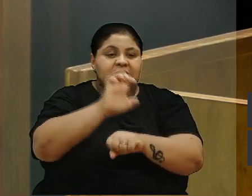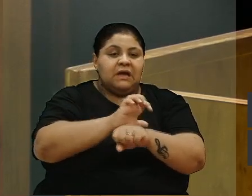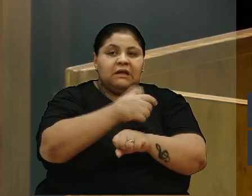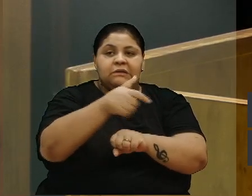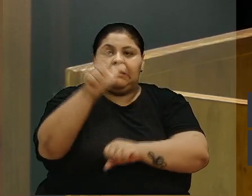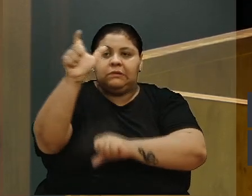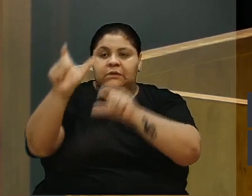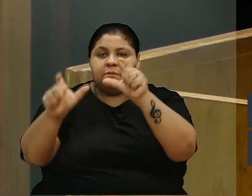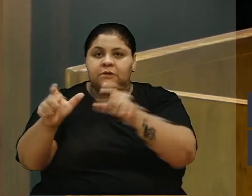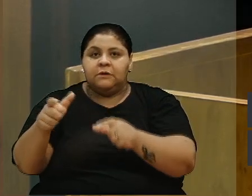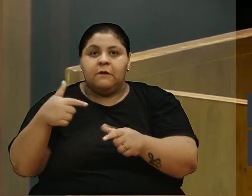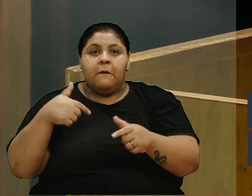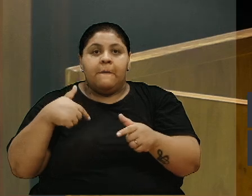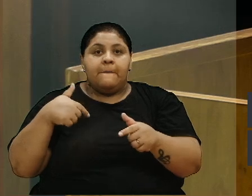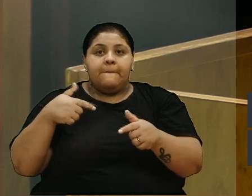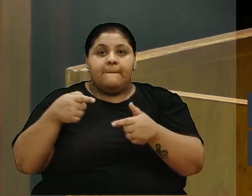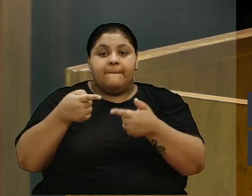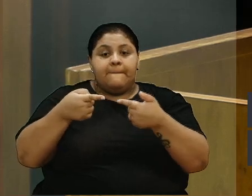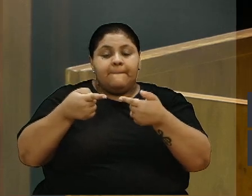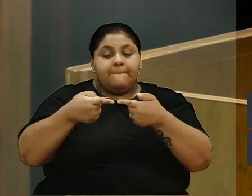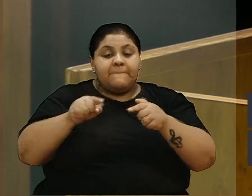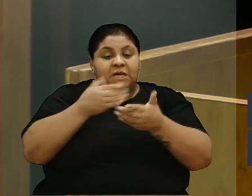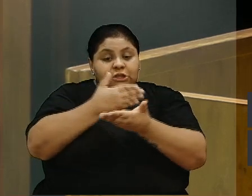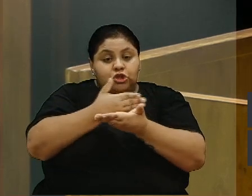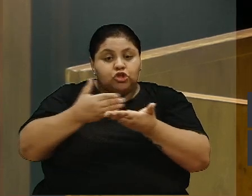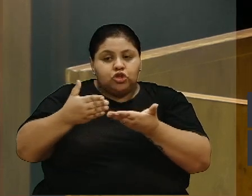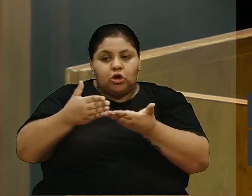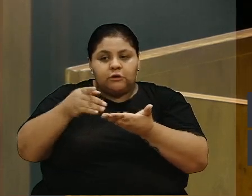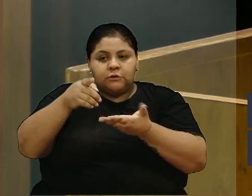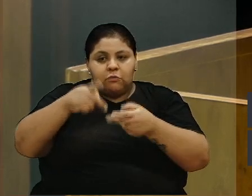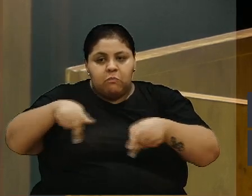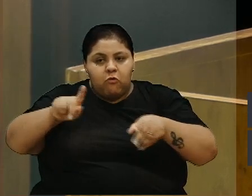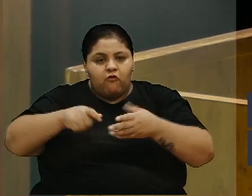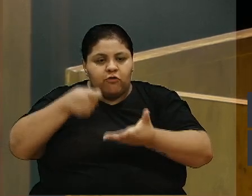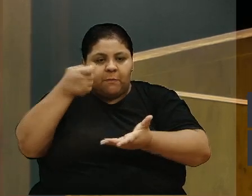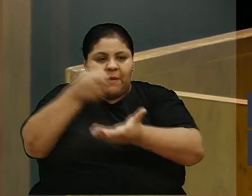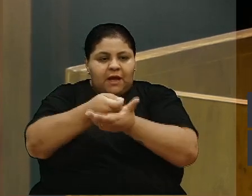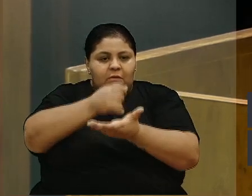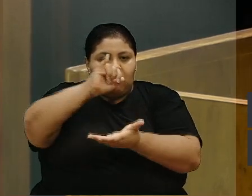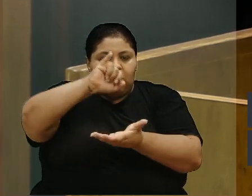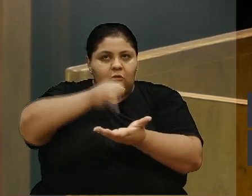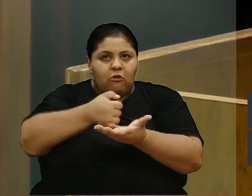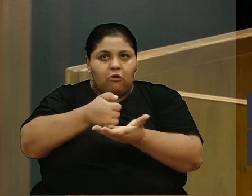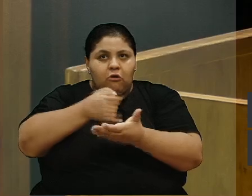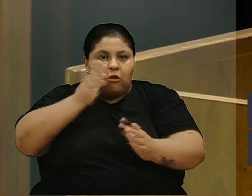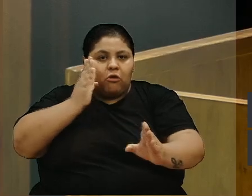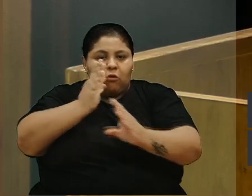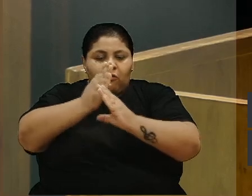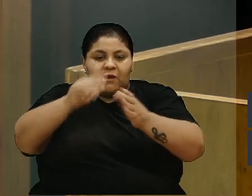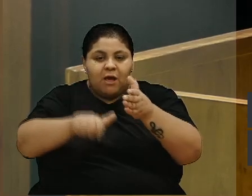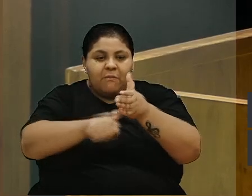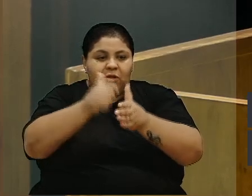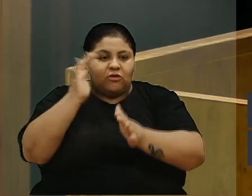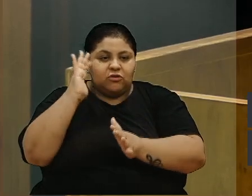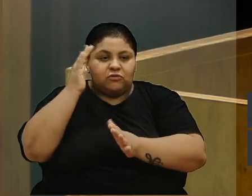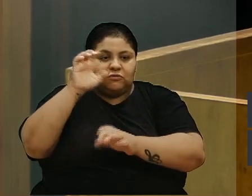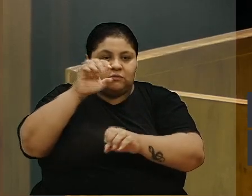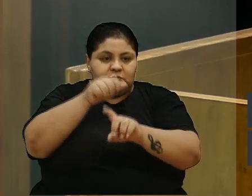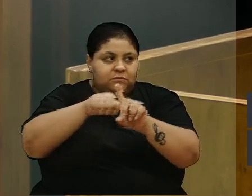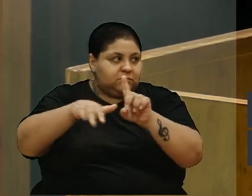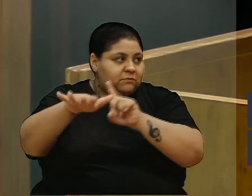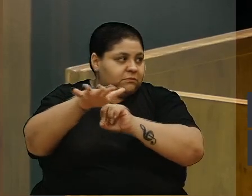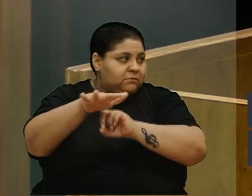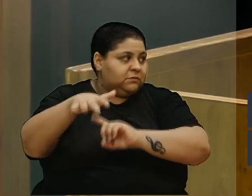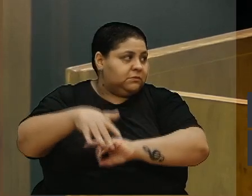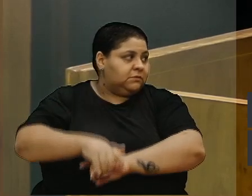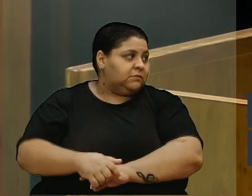partir da iniciativa nossa, né, do pagador de imposto, para buscar melhorias e soluções para a sociedade. Primeira observação que eu